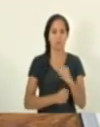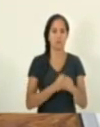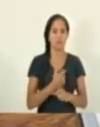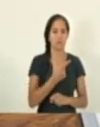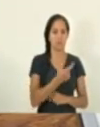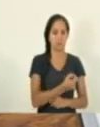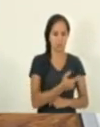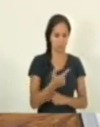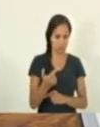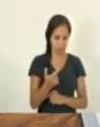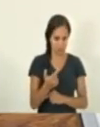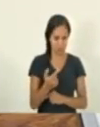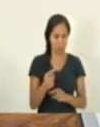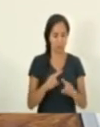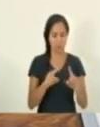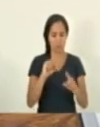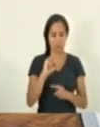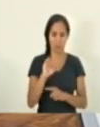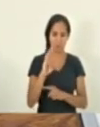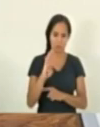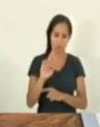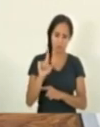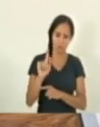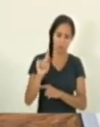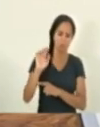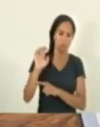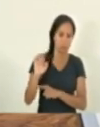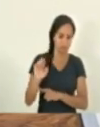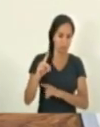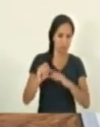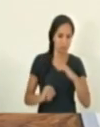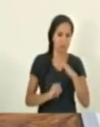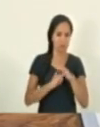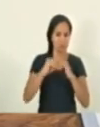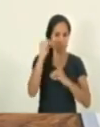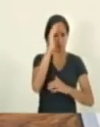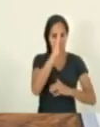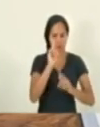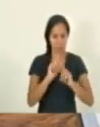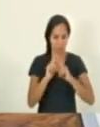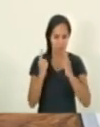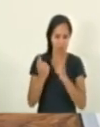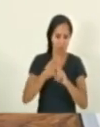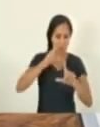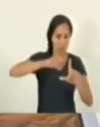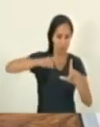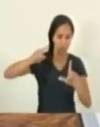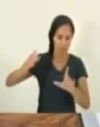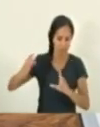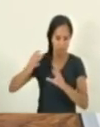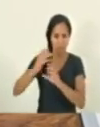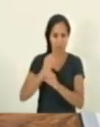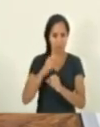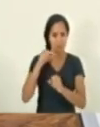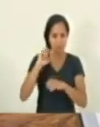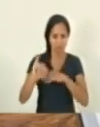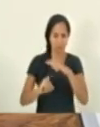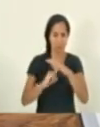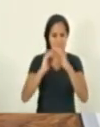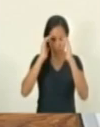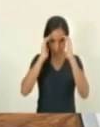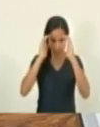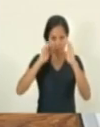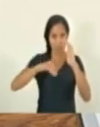O IBGE, o Instituto Brasileiro de Geografia e Estatística, é um dos institutos mais respeitados do